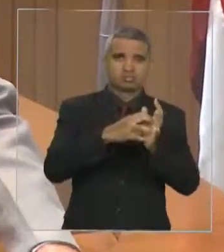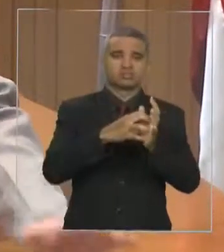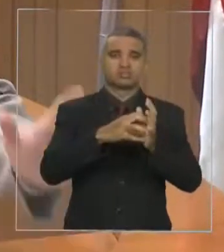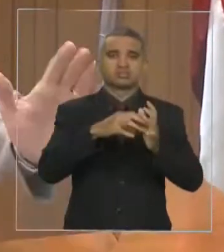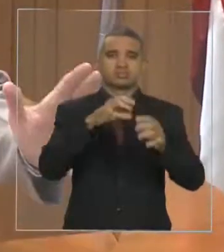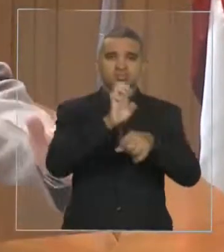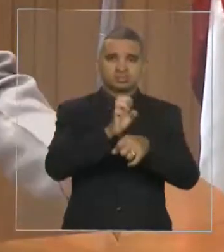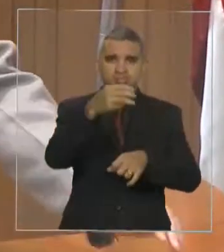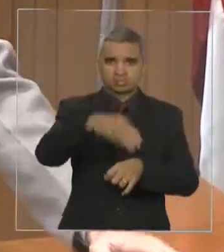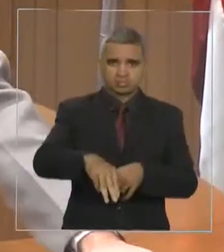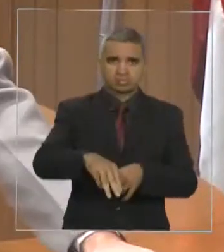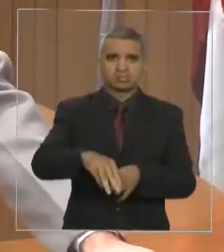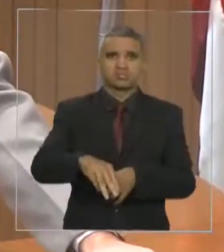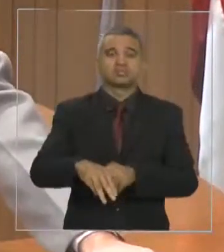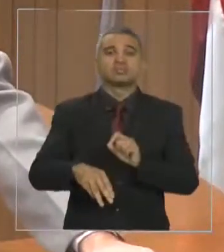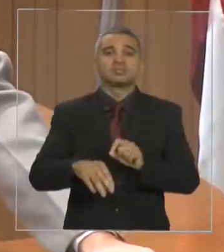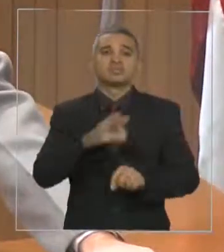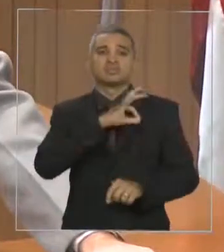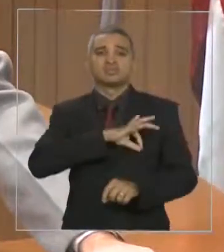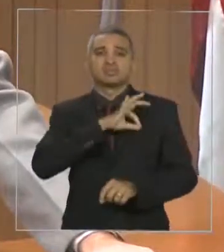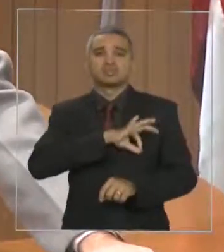impostos do contribuinte.